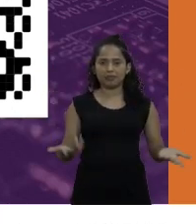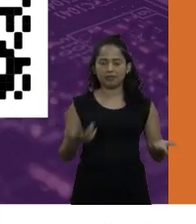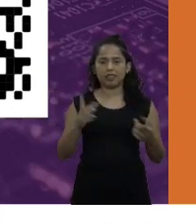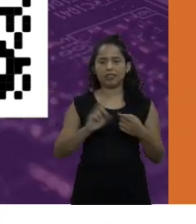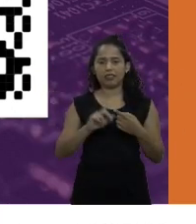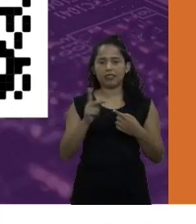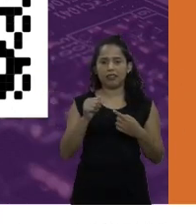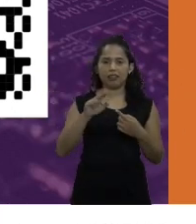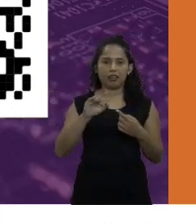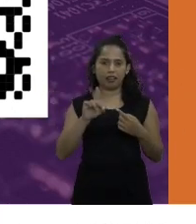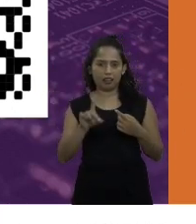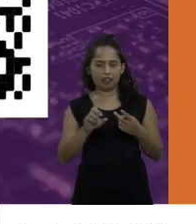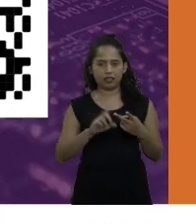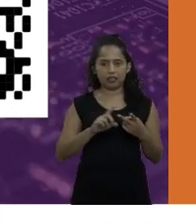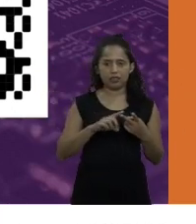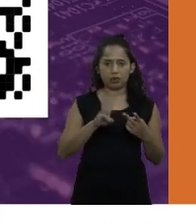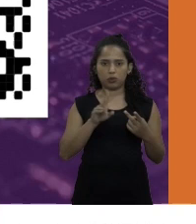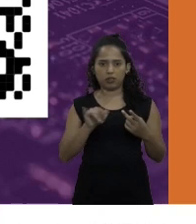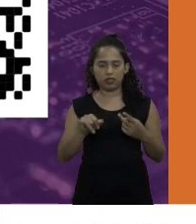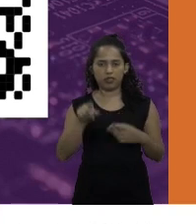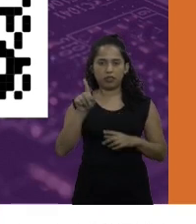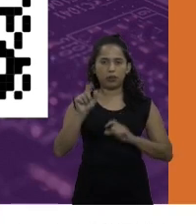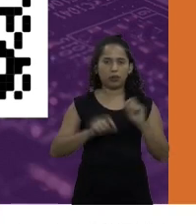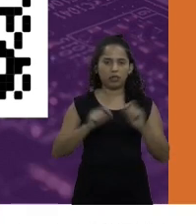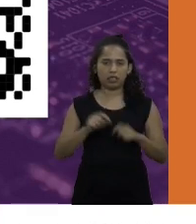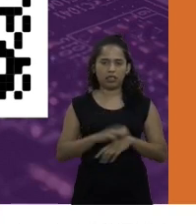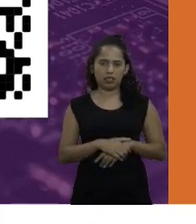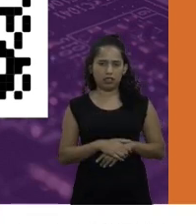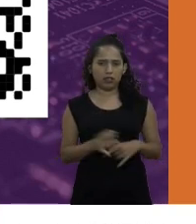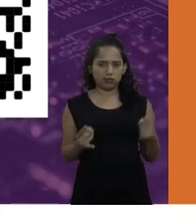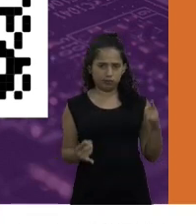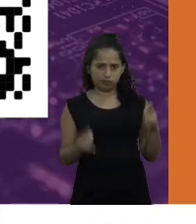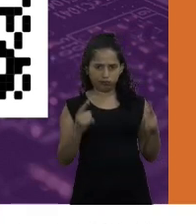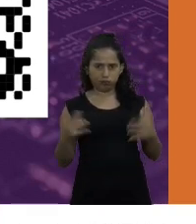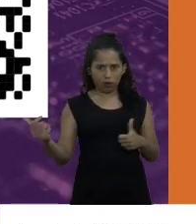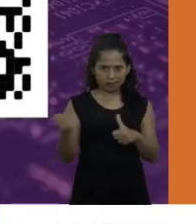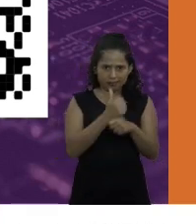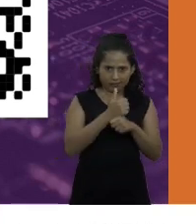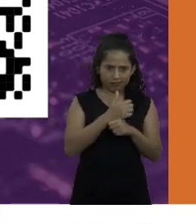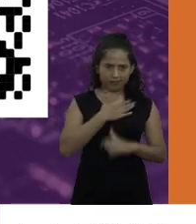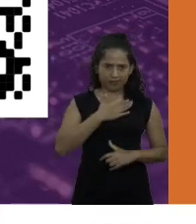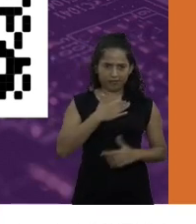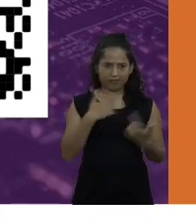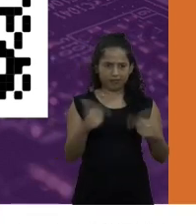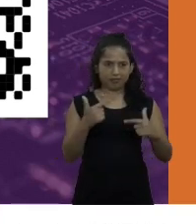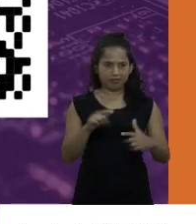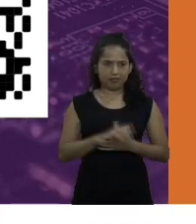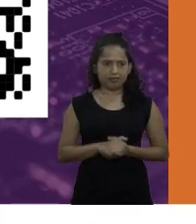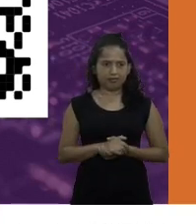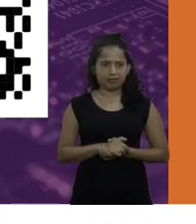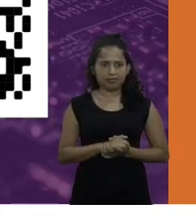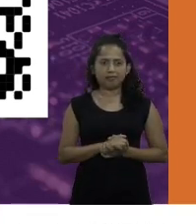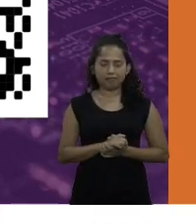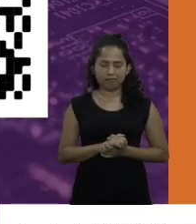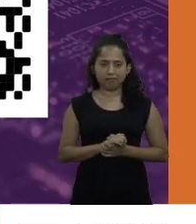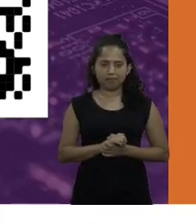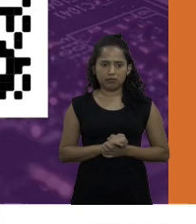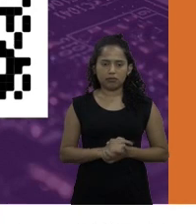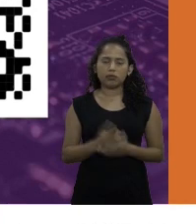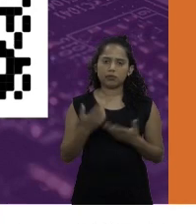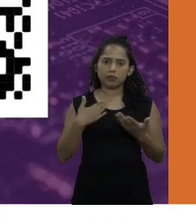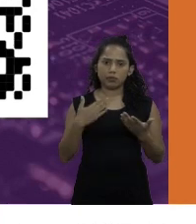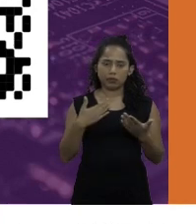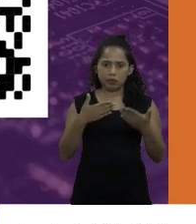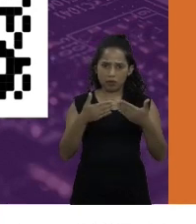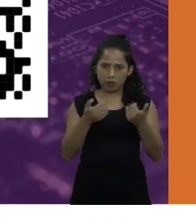Harvard, que se chama Will Robots Take My Job? Os robôs vão tomar o meu trabalho? Eu recomendo que vocês